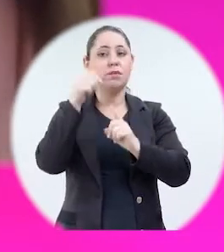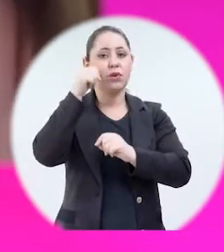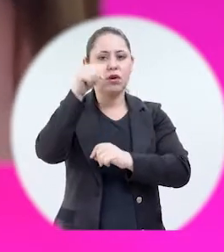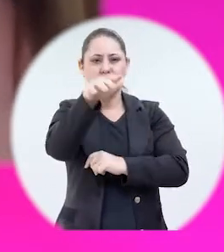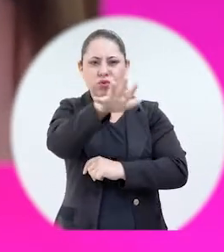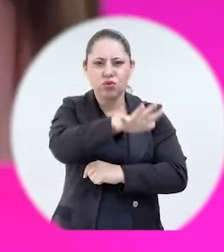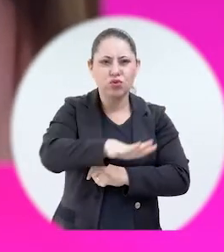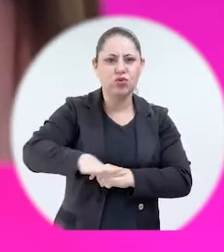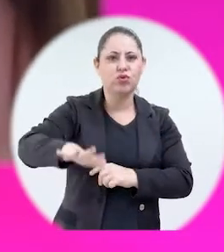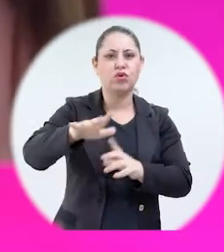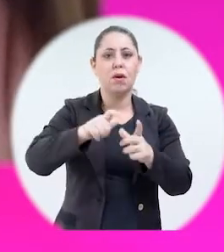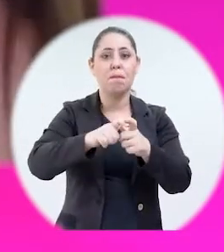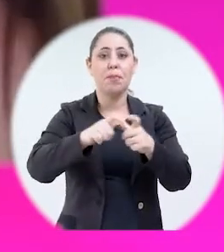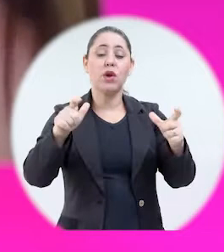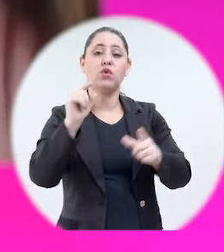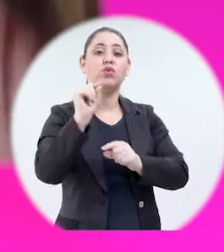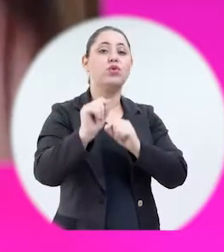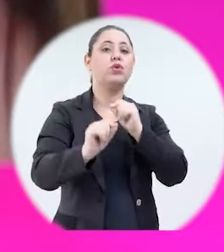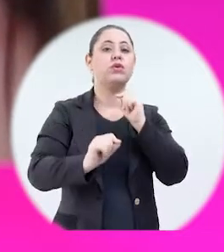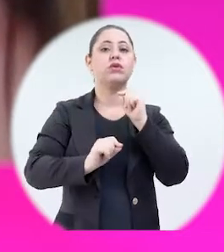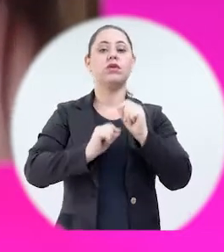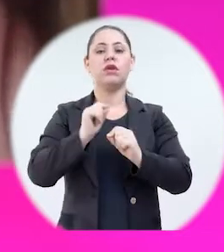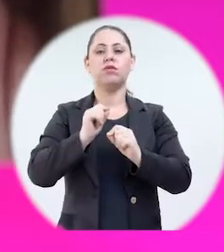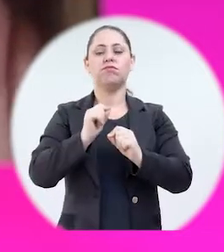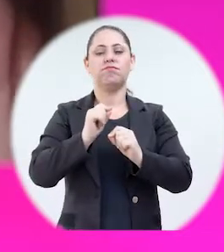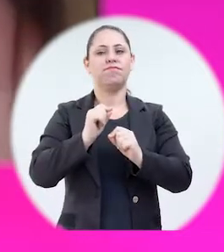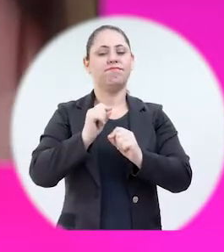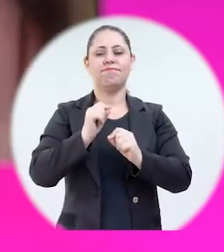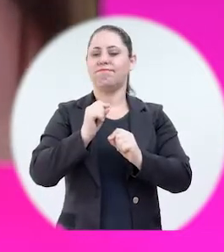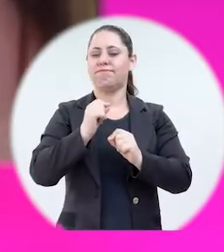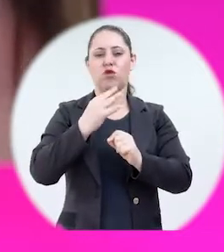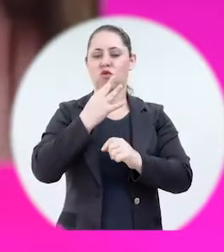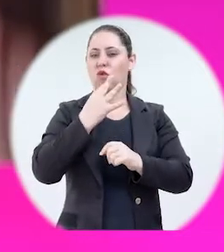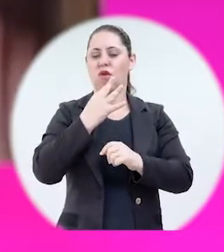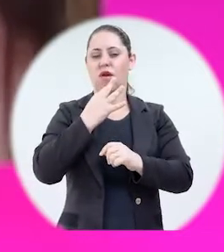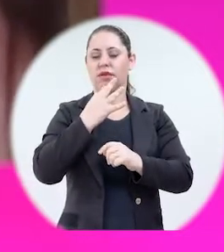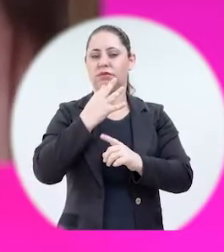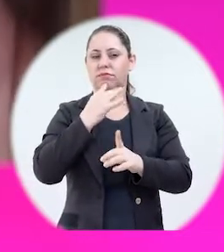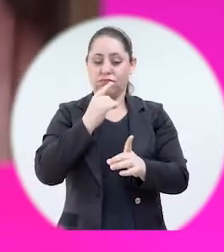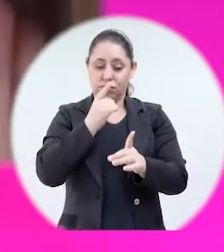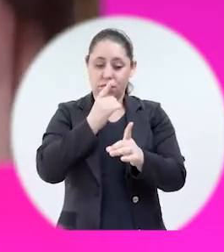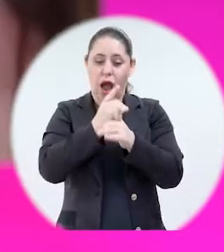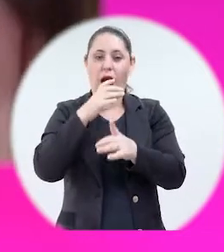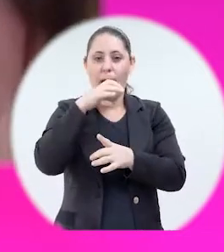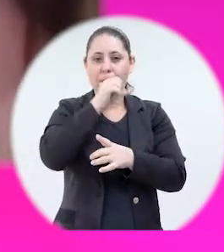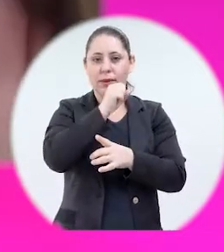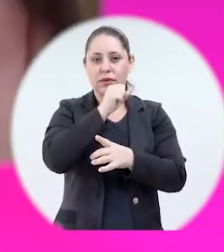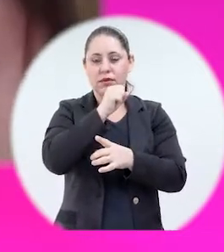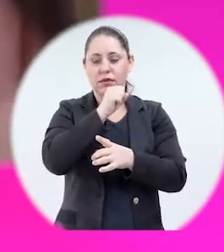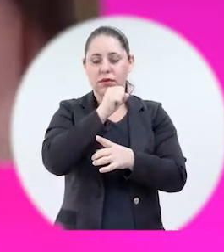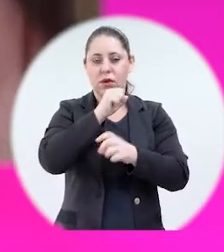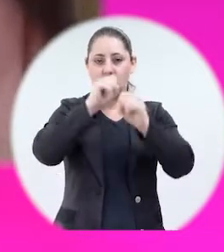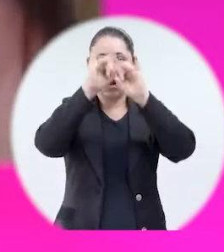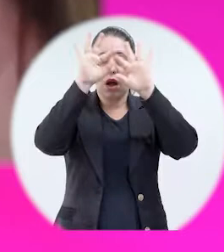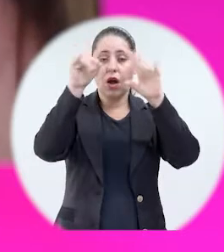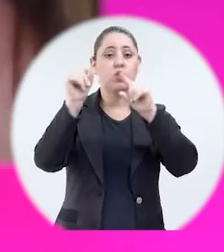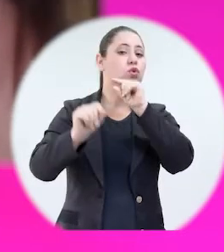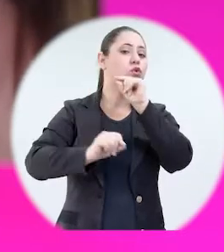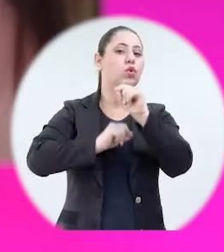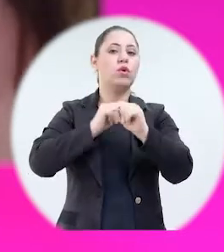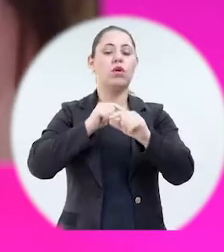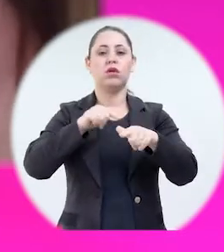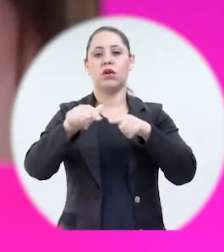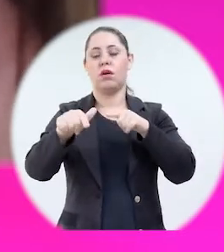forma geral, a maioria, elas não identificam tão facilmente. Claro que o trabalho